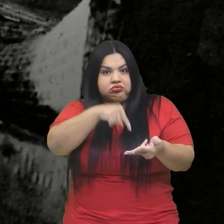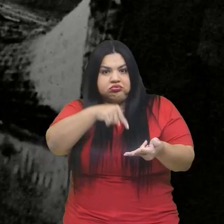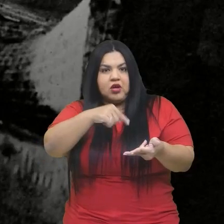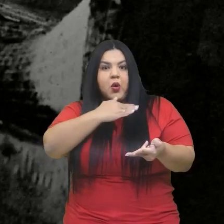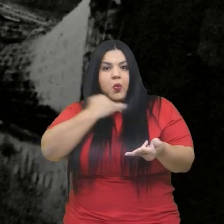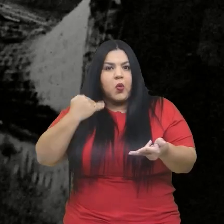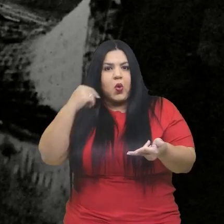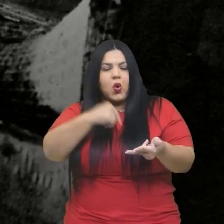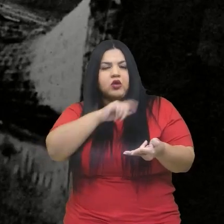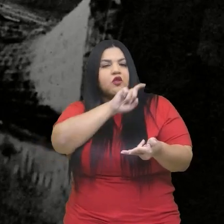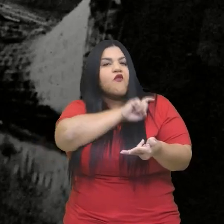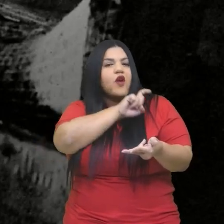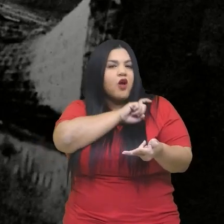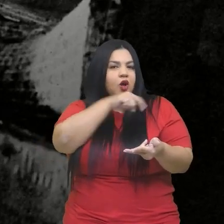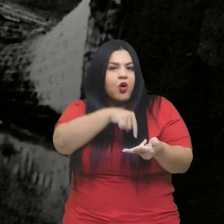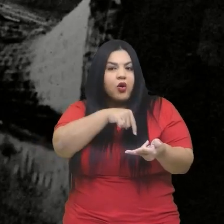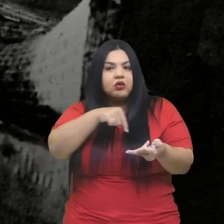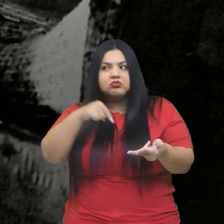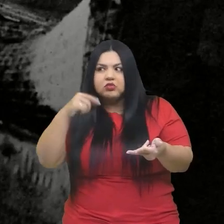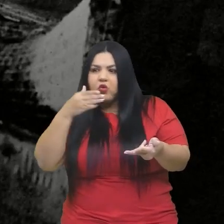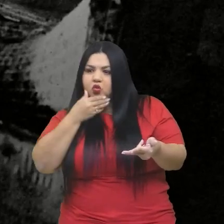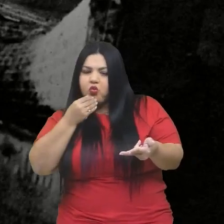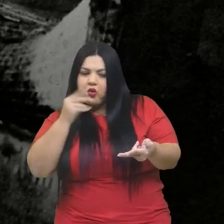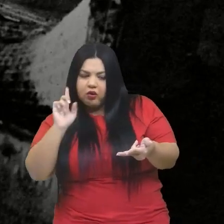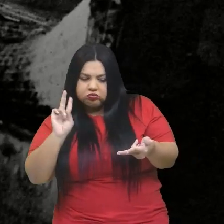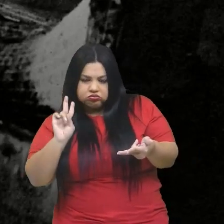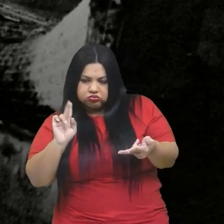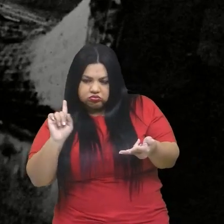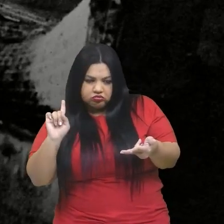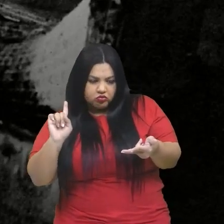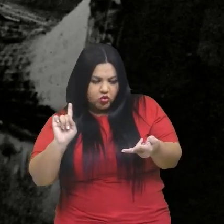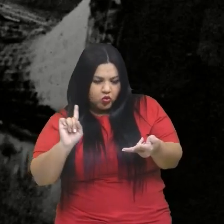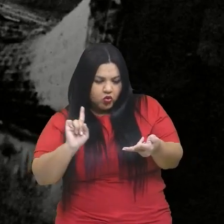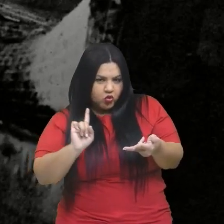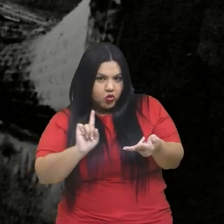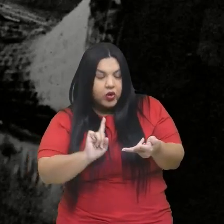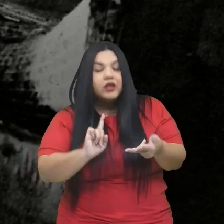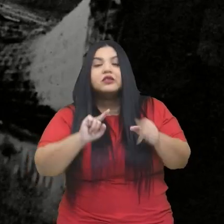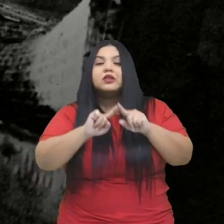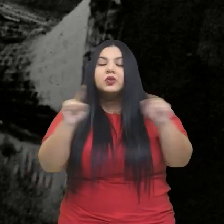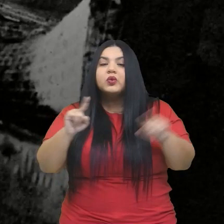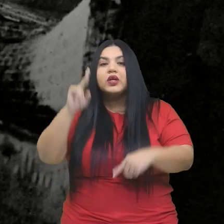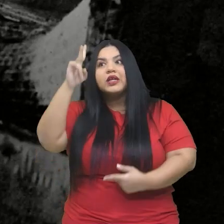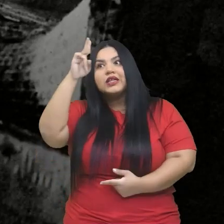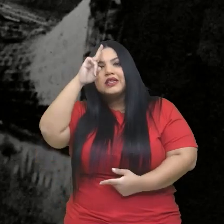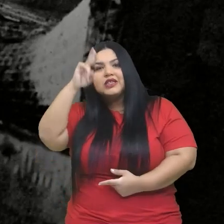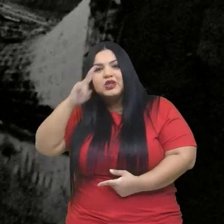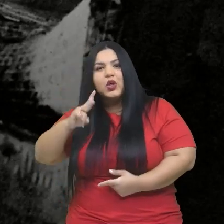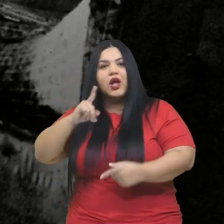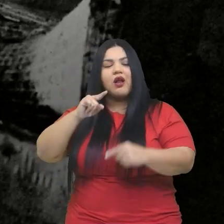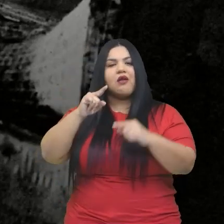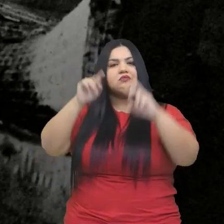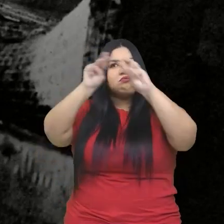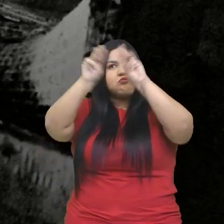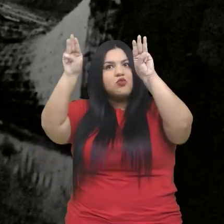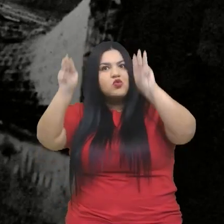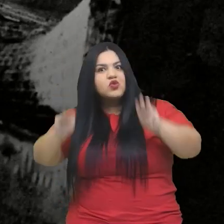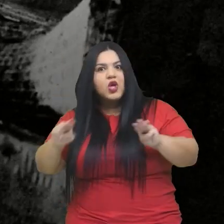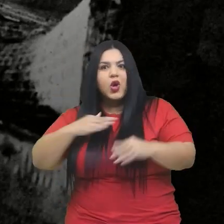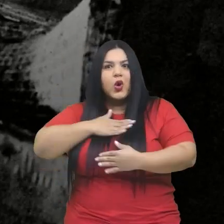Isso aqui para os museus, gente, é um prato cheio, porque conta a história exatamente em fato, né, em